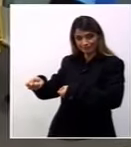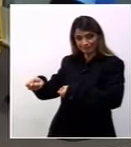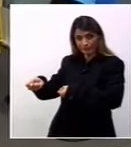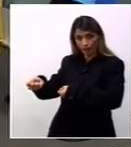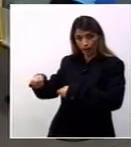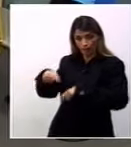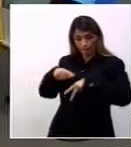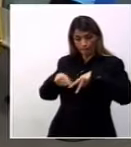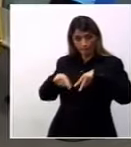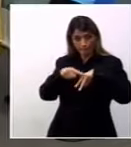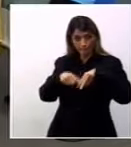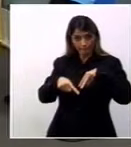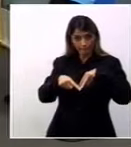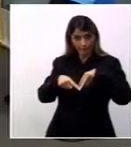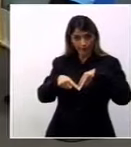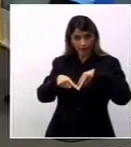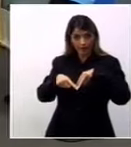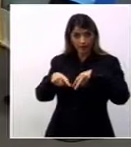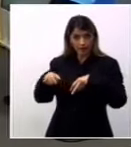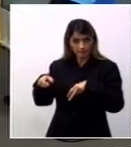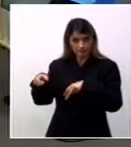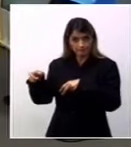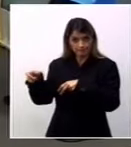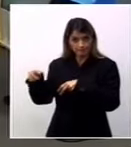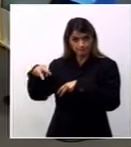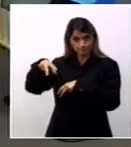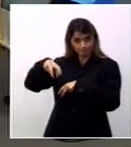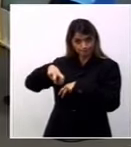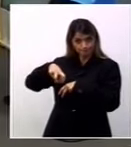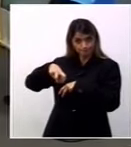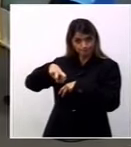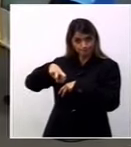pernas estão flexionadas e